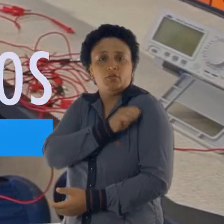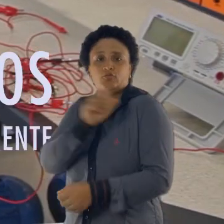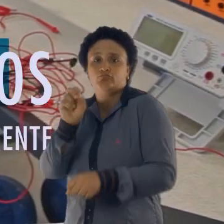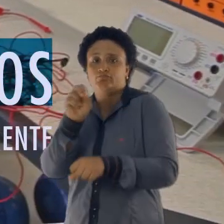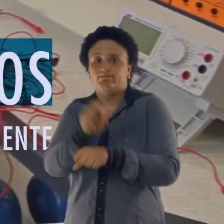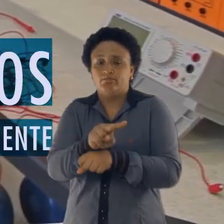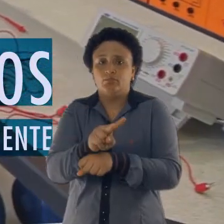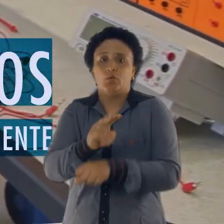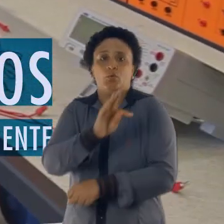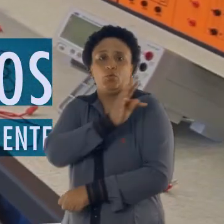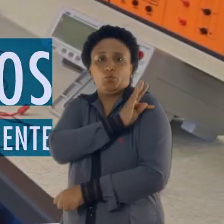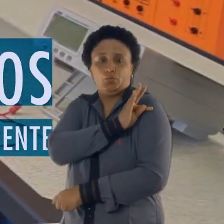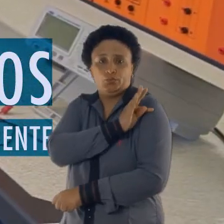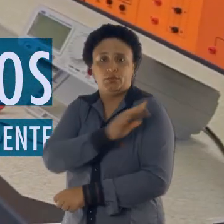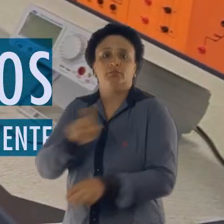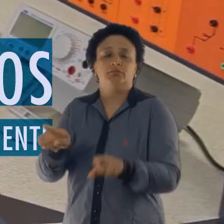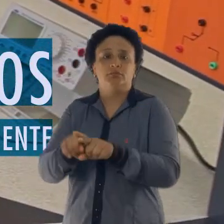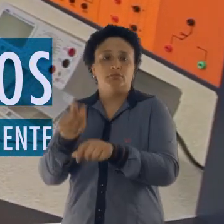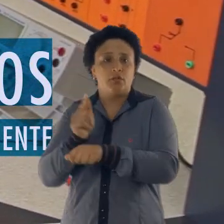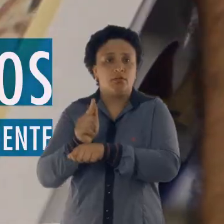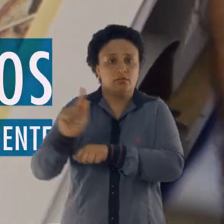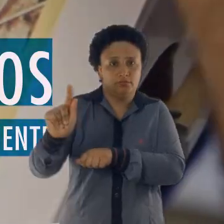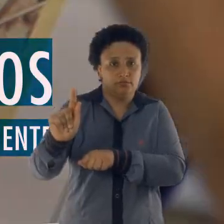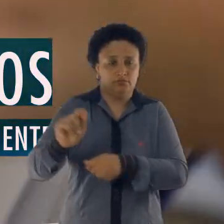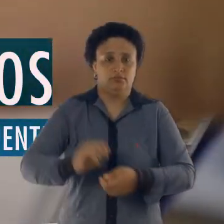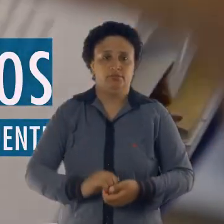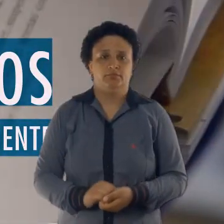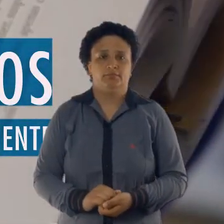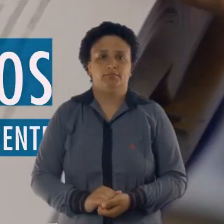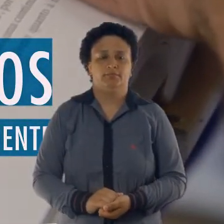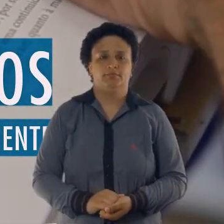cursos técnicos e de graduação.